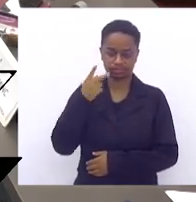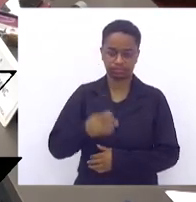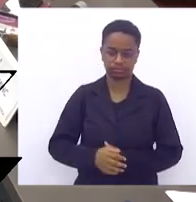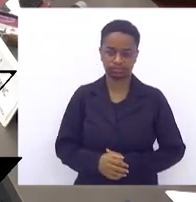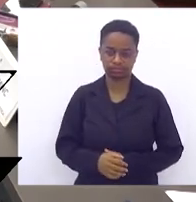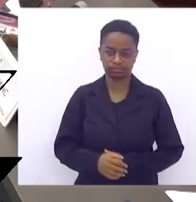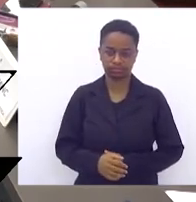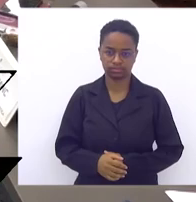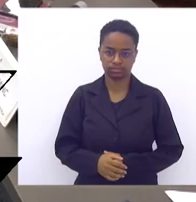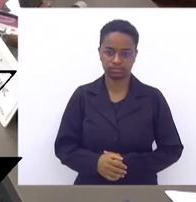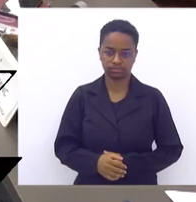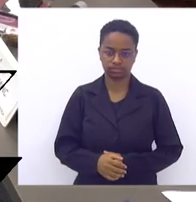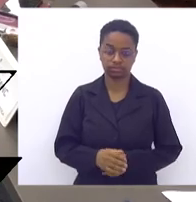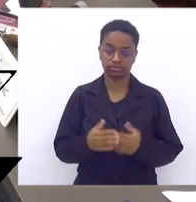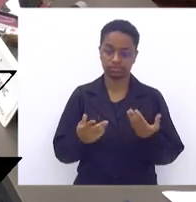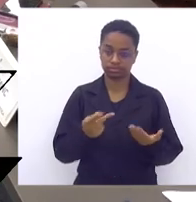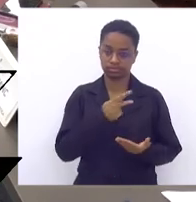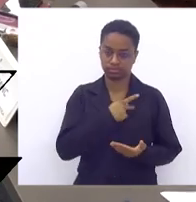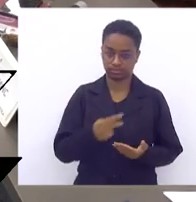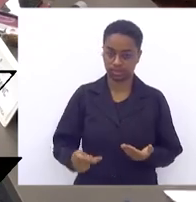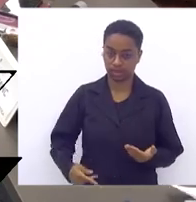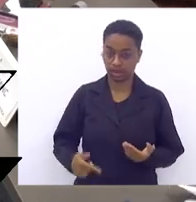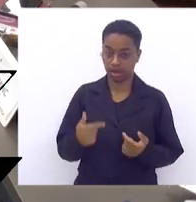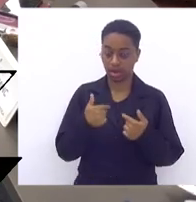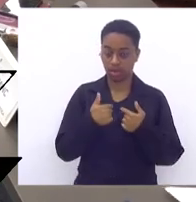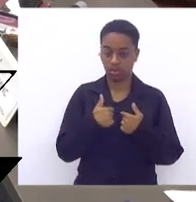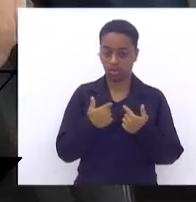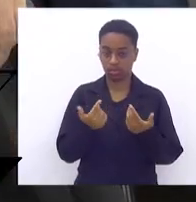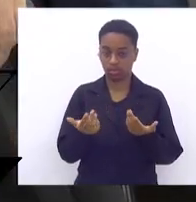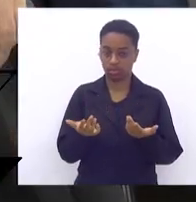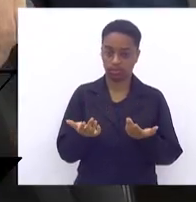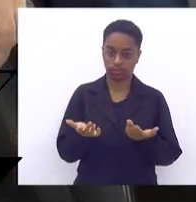Presidente, eu